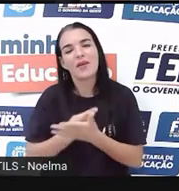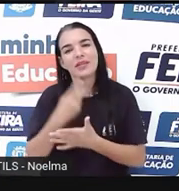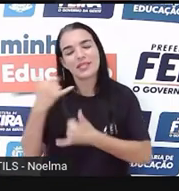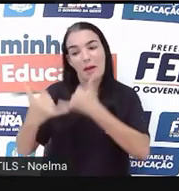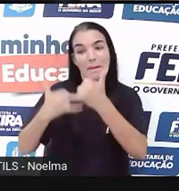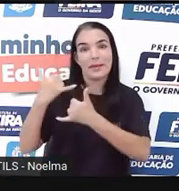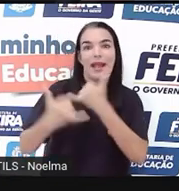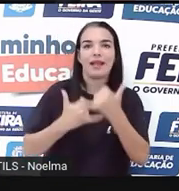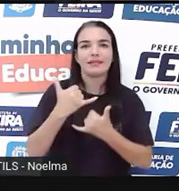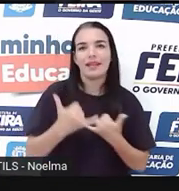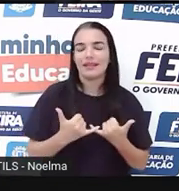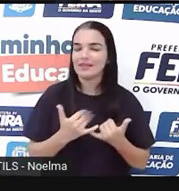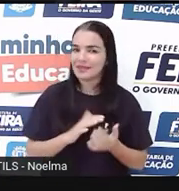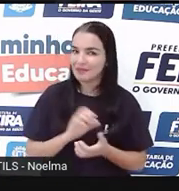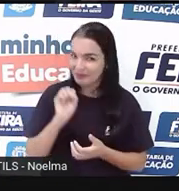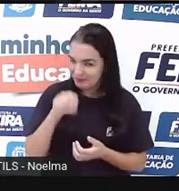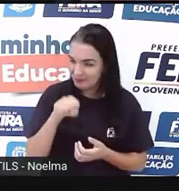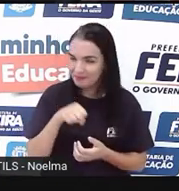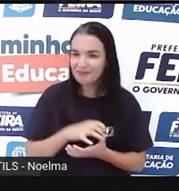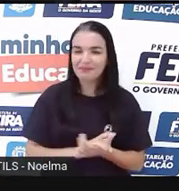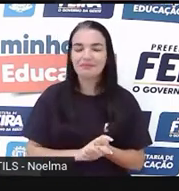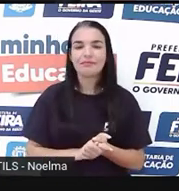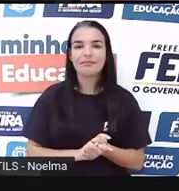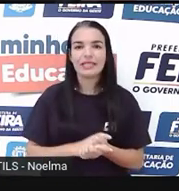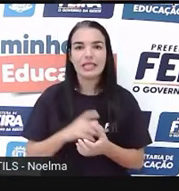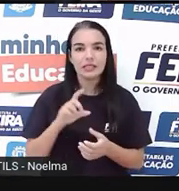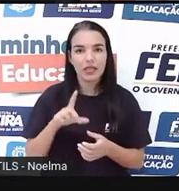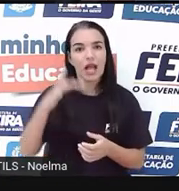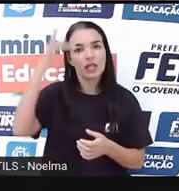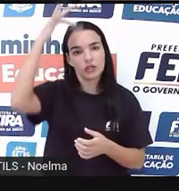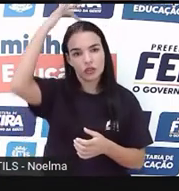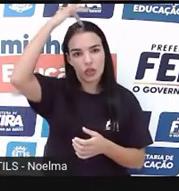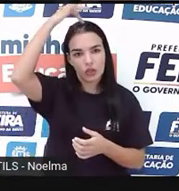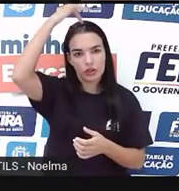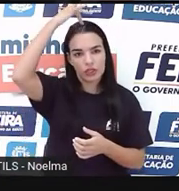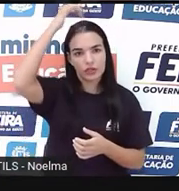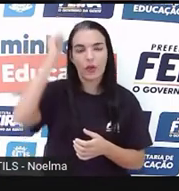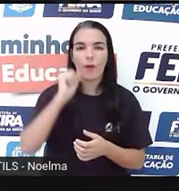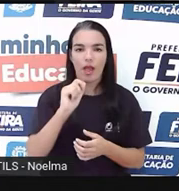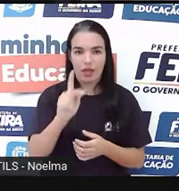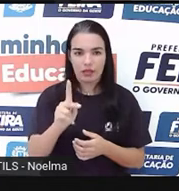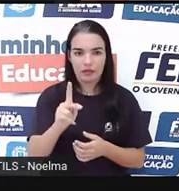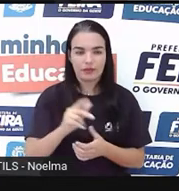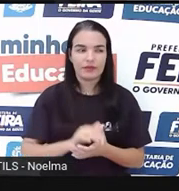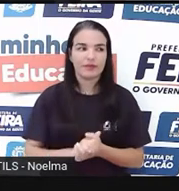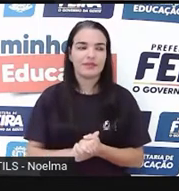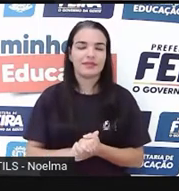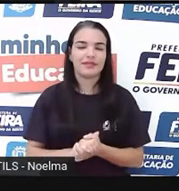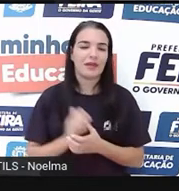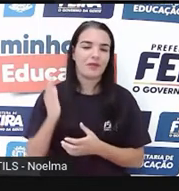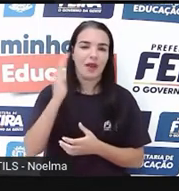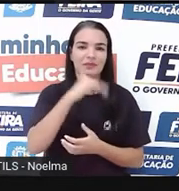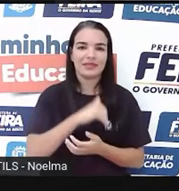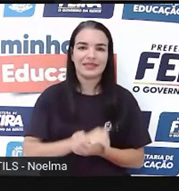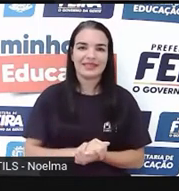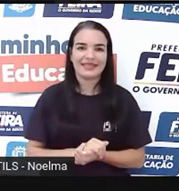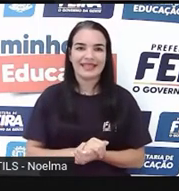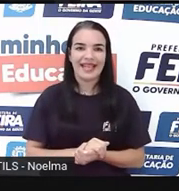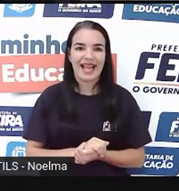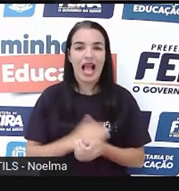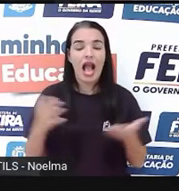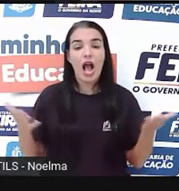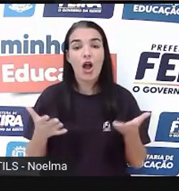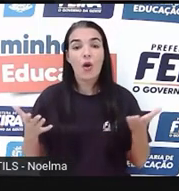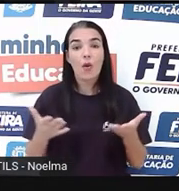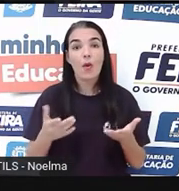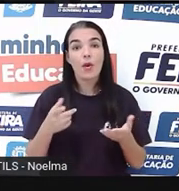essas travessuras são brincadeiras, tá? São inocentes. Ok? So, let's go. Chegou a